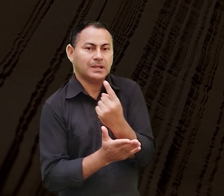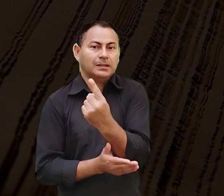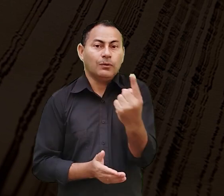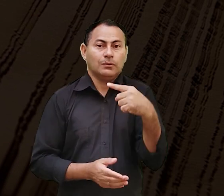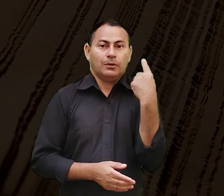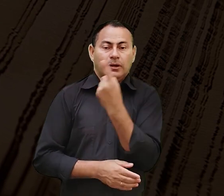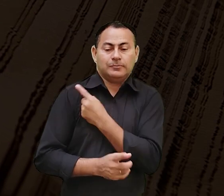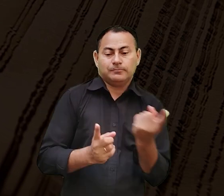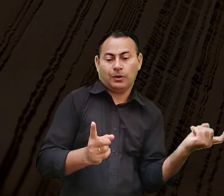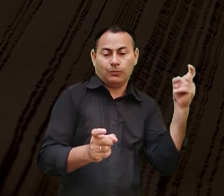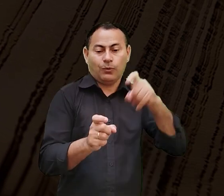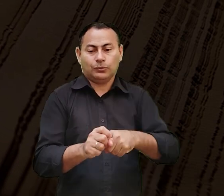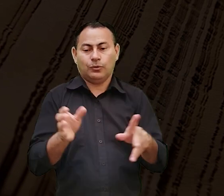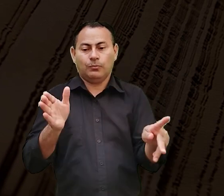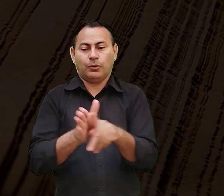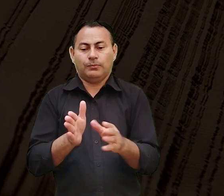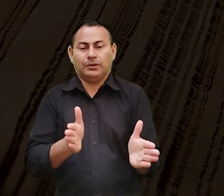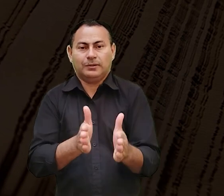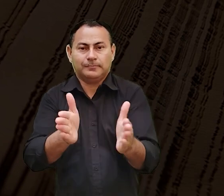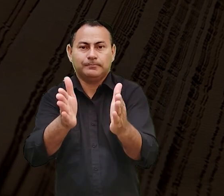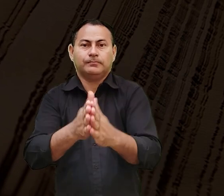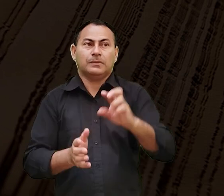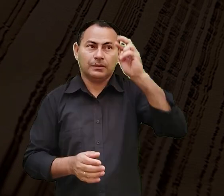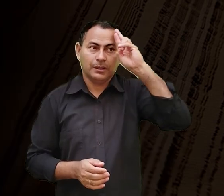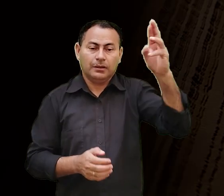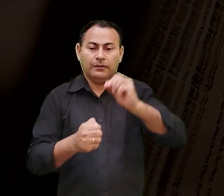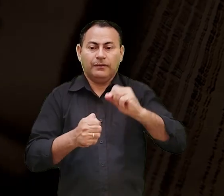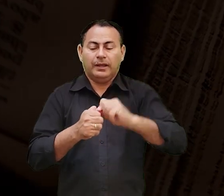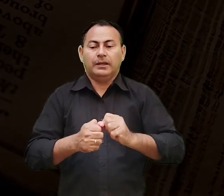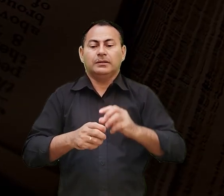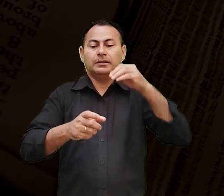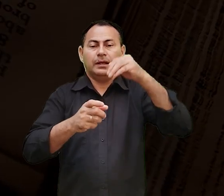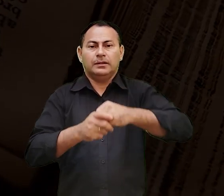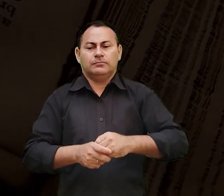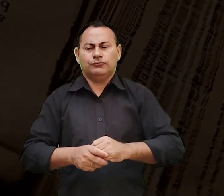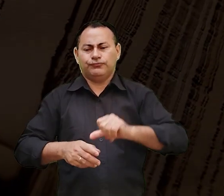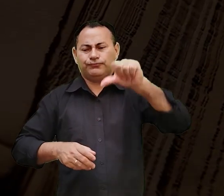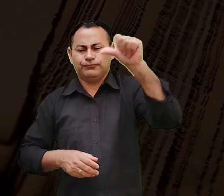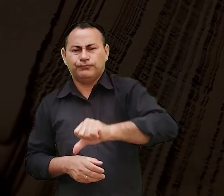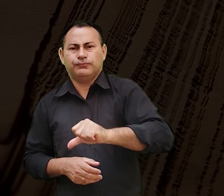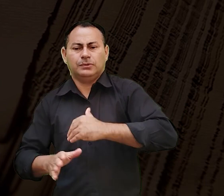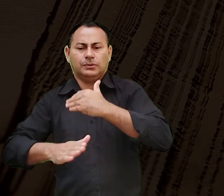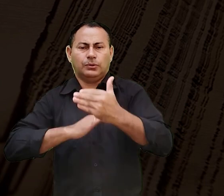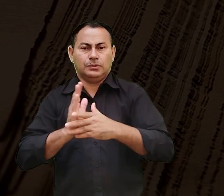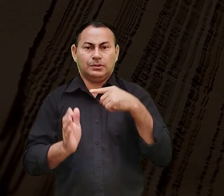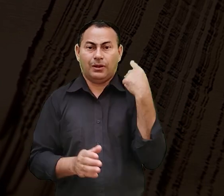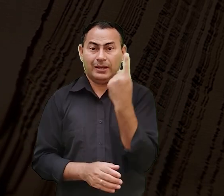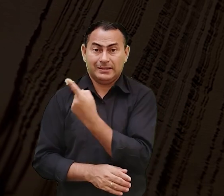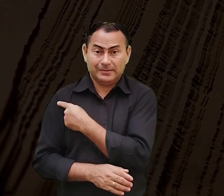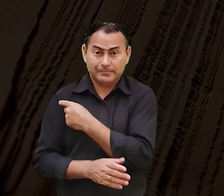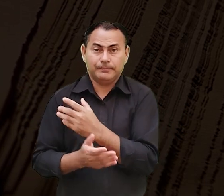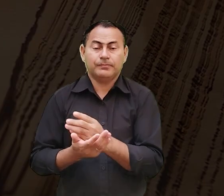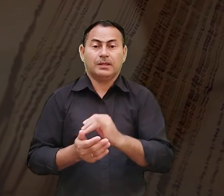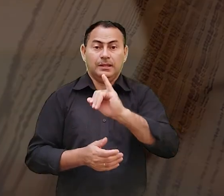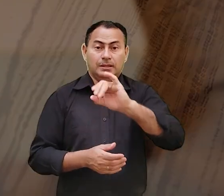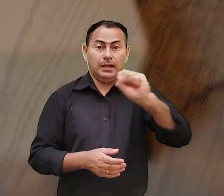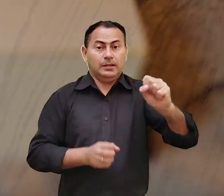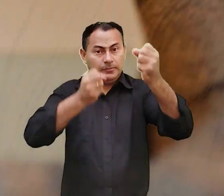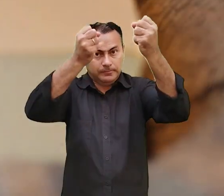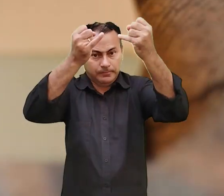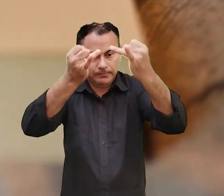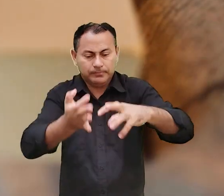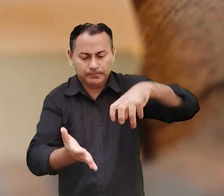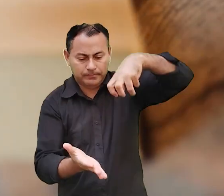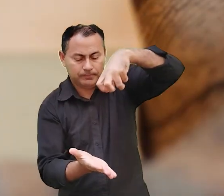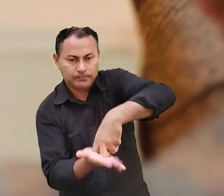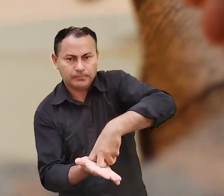cada um de nós se voltou para o seu próprio caminho, e o Senhor fez cair sobre ele a iniquidade de todos nós. Isaías